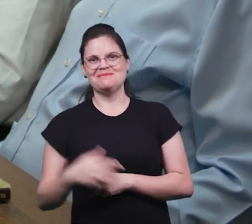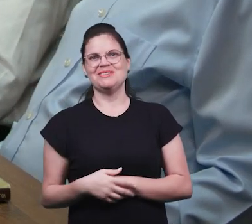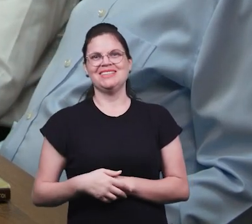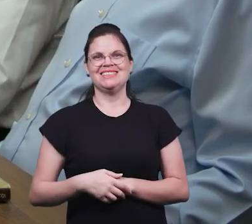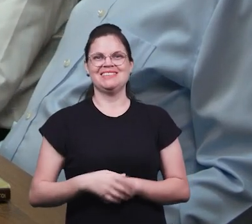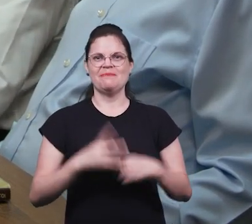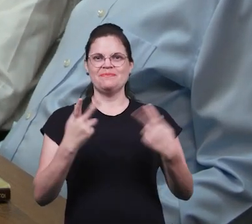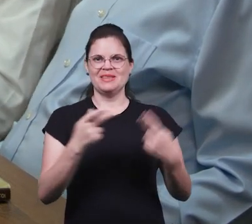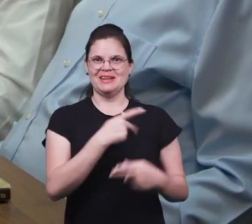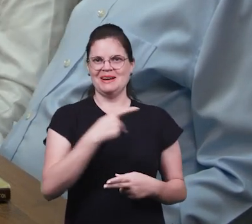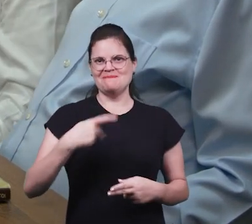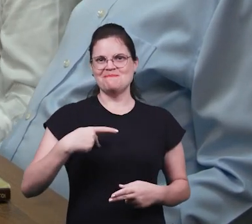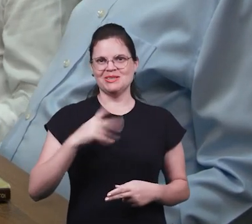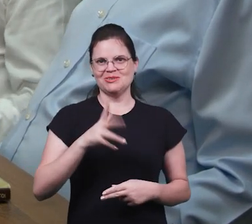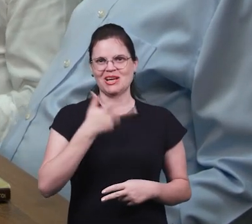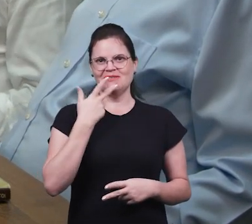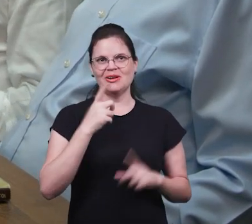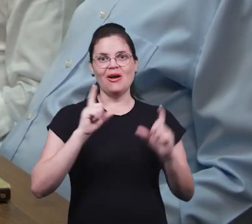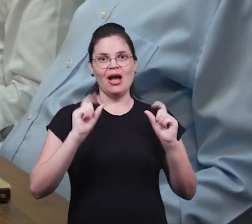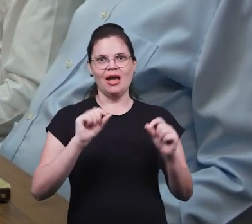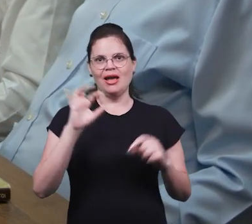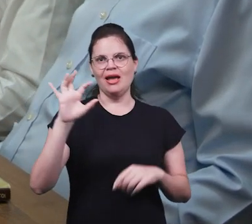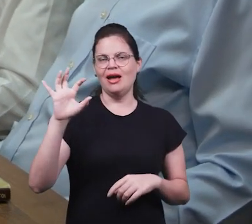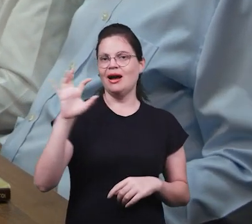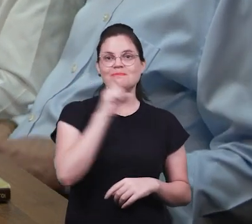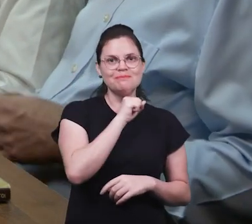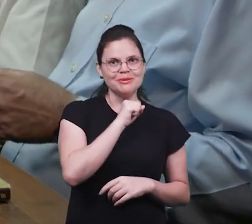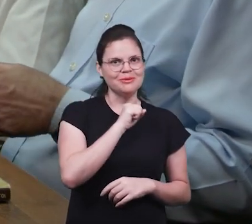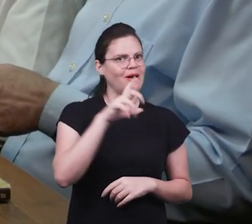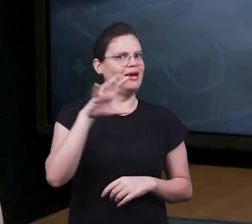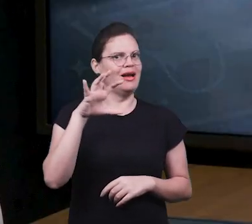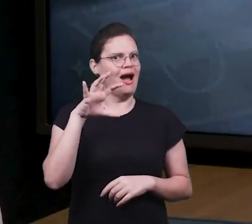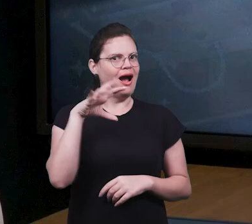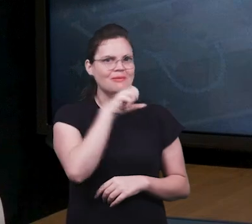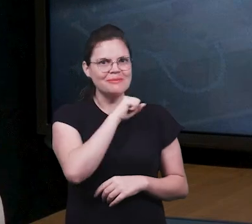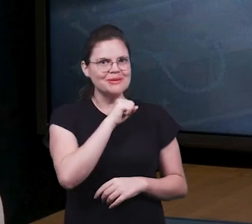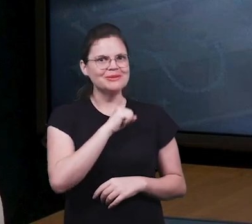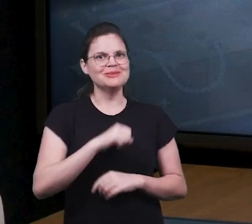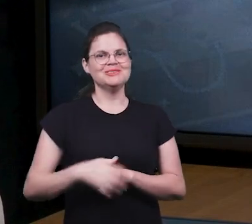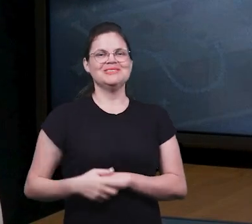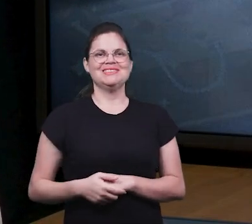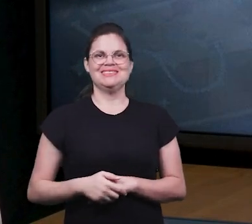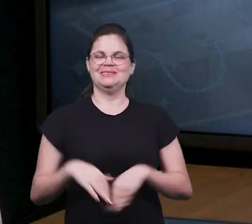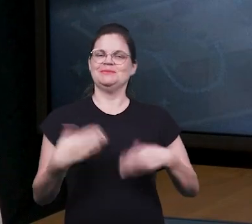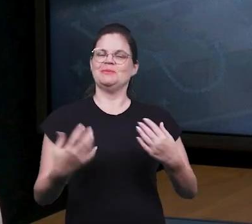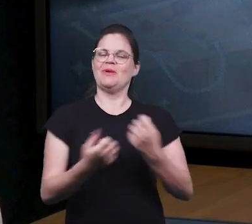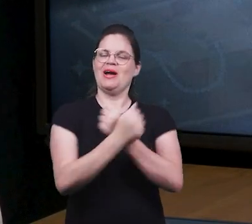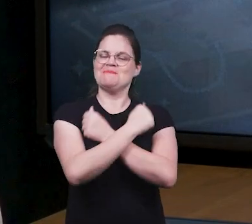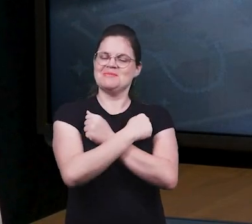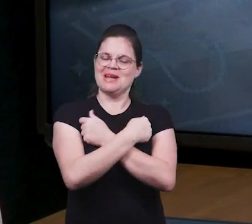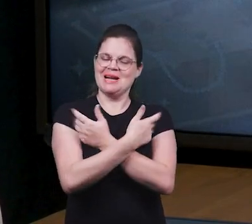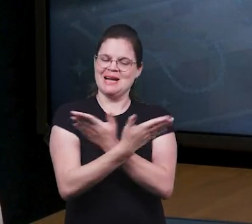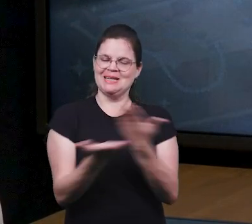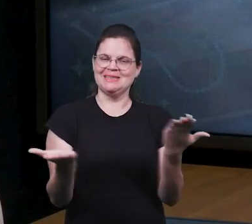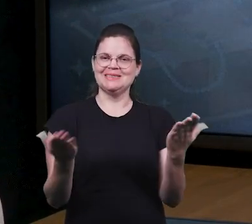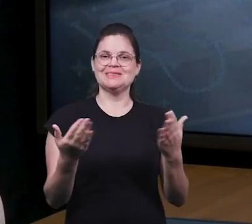no início, é um voo de helicóptero supersônico. Né? Então deixamos aqui o nosso abraço